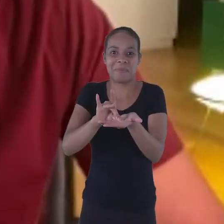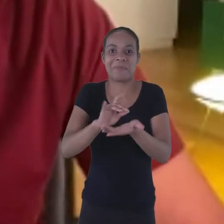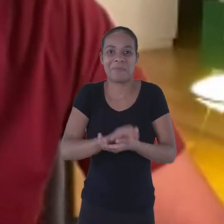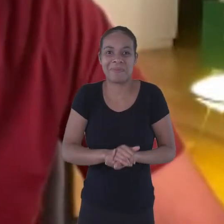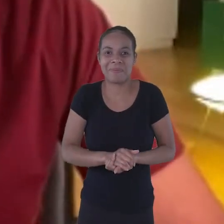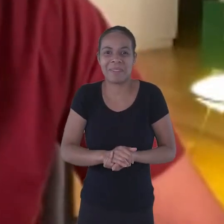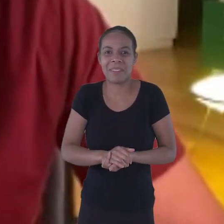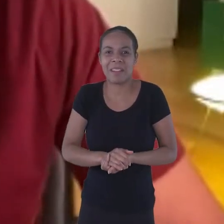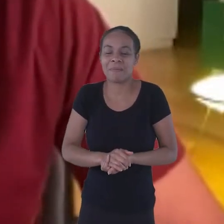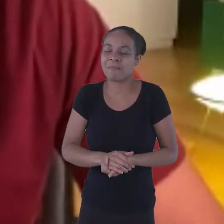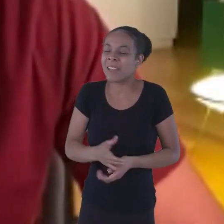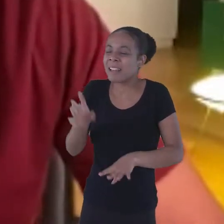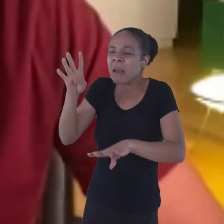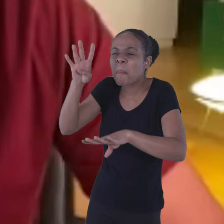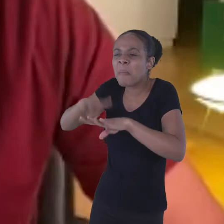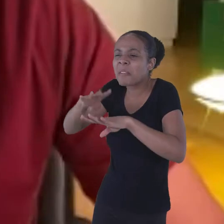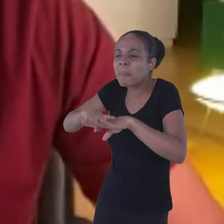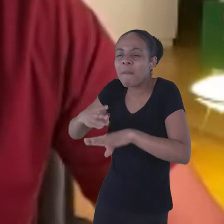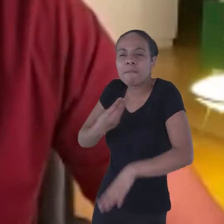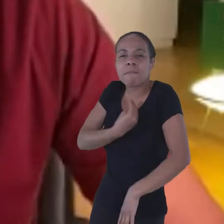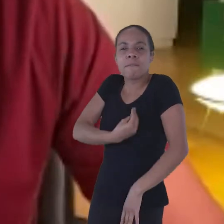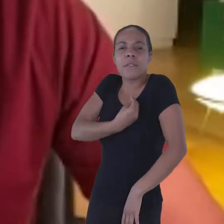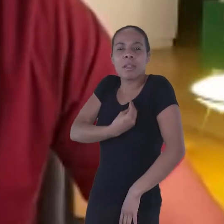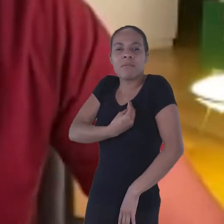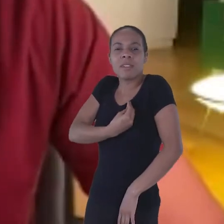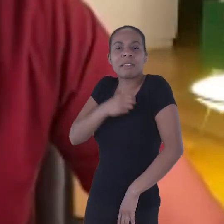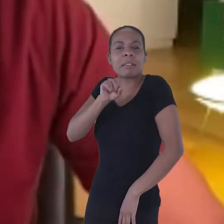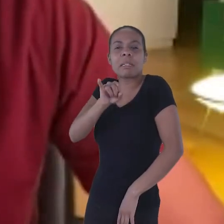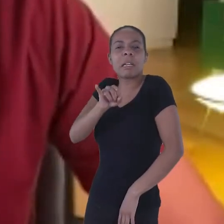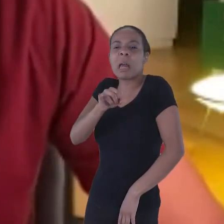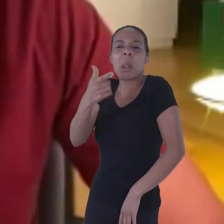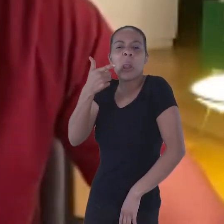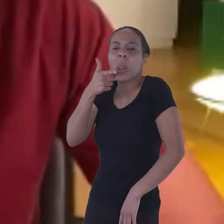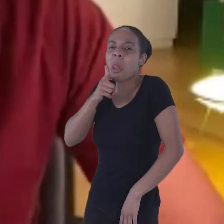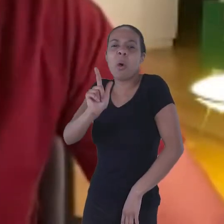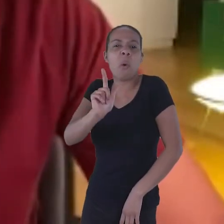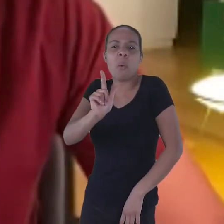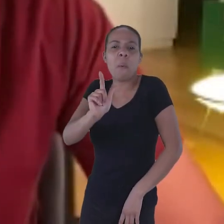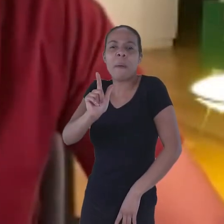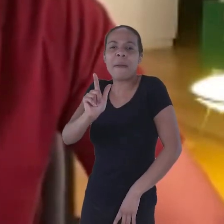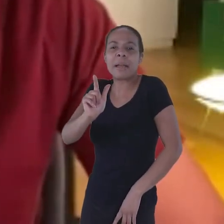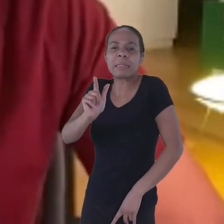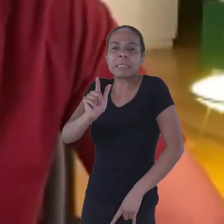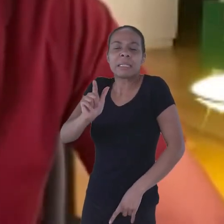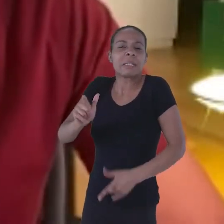cruel. Quem não sabe fração não saberá nada, nunca.